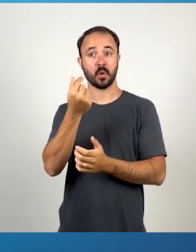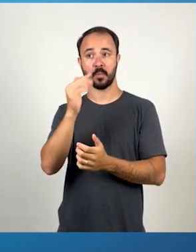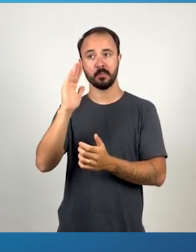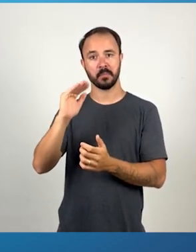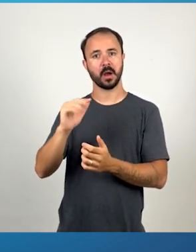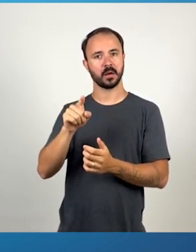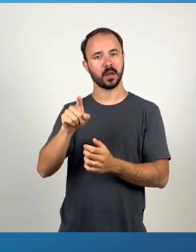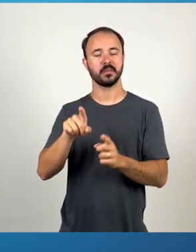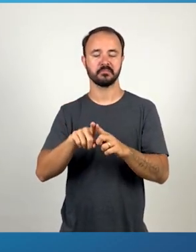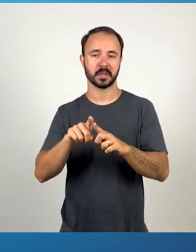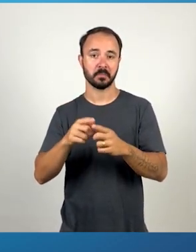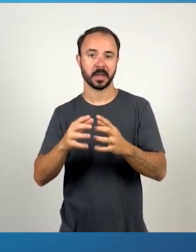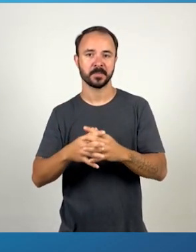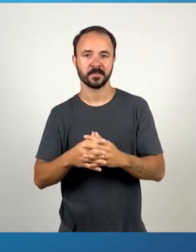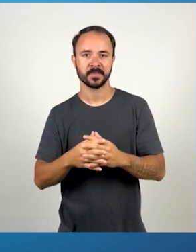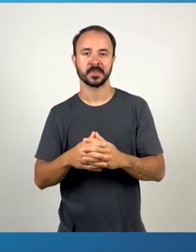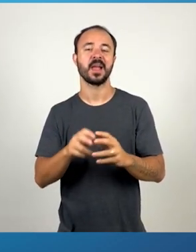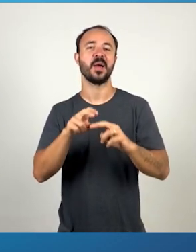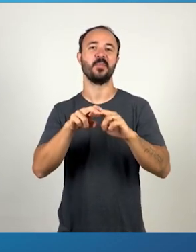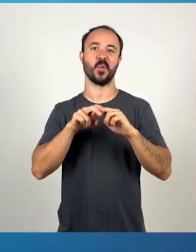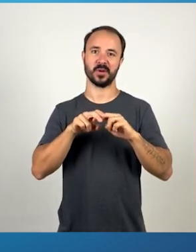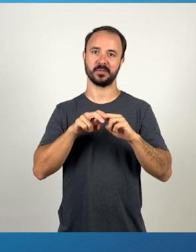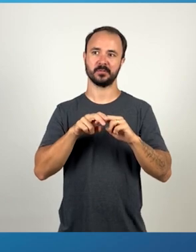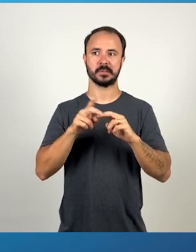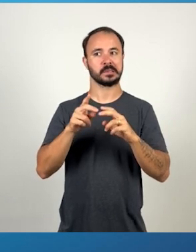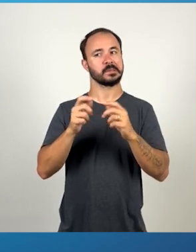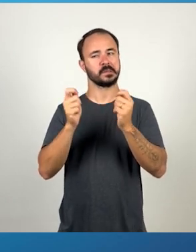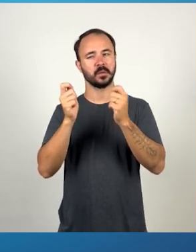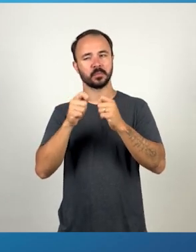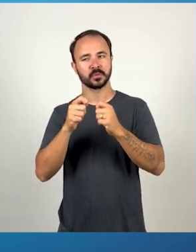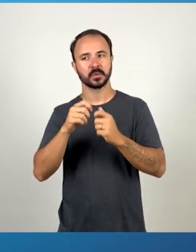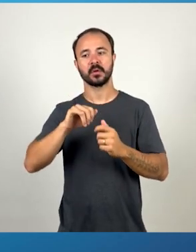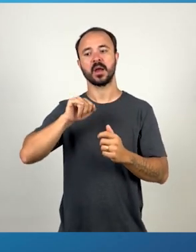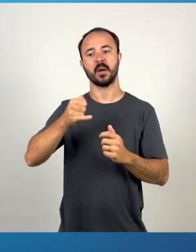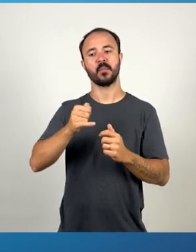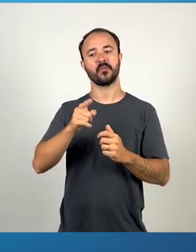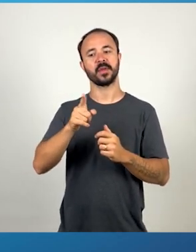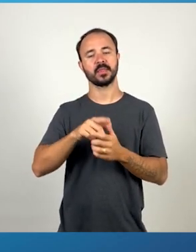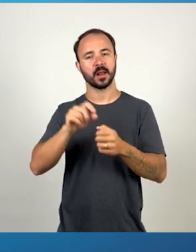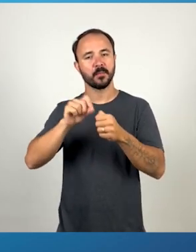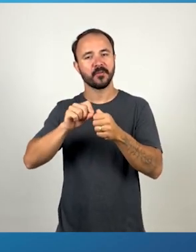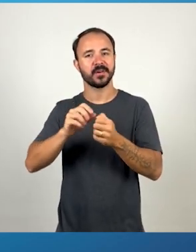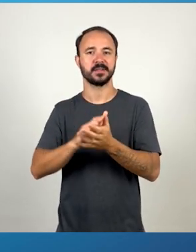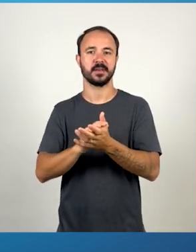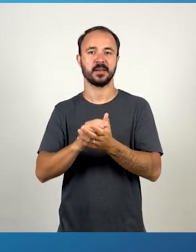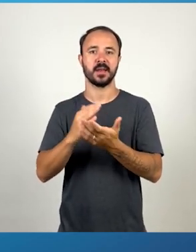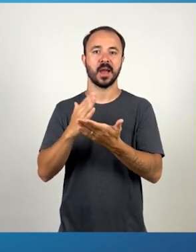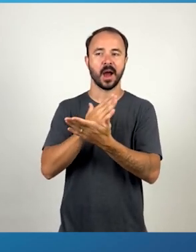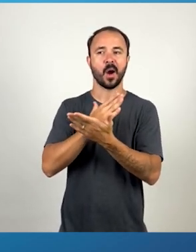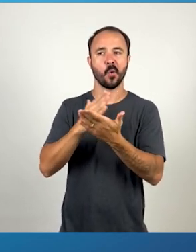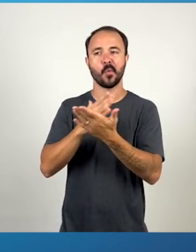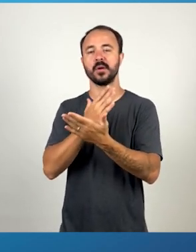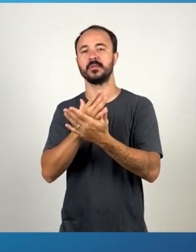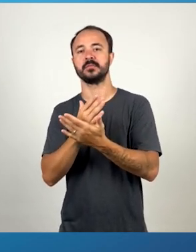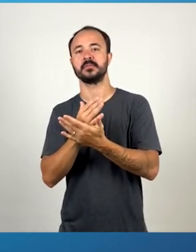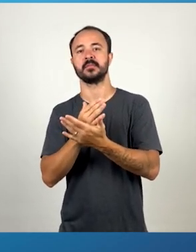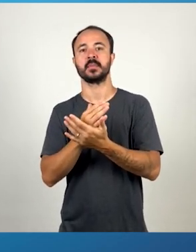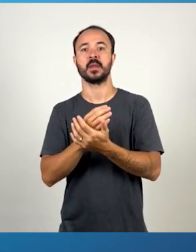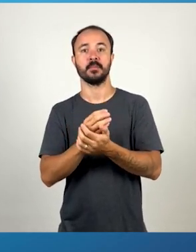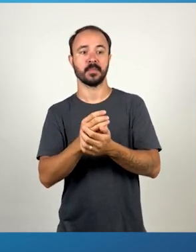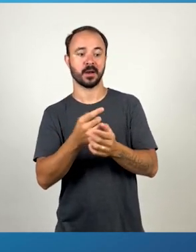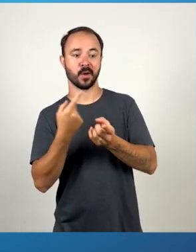energia. Por isso, considerada uma alternativa viável para substituir os derivados de combustíveis fósseis, que é o maior vilão da